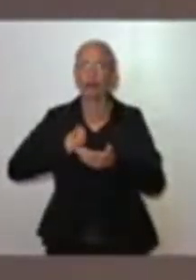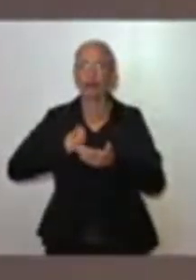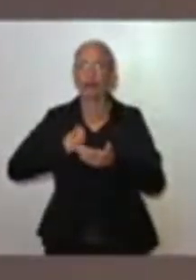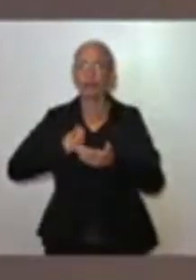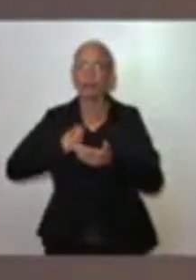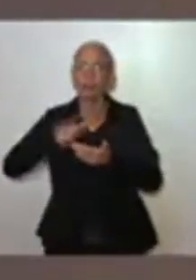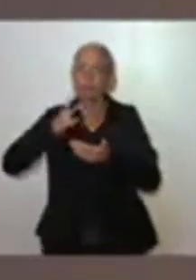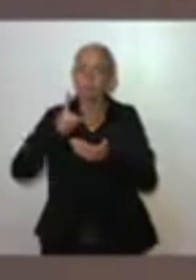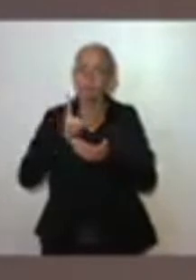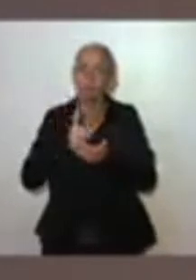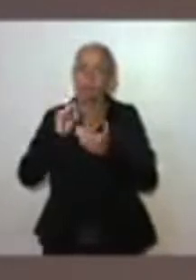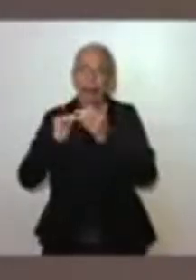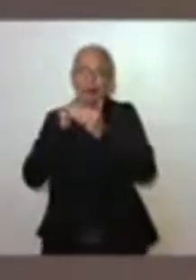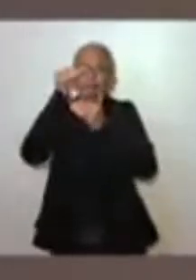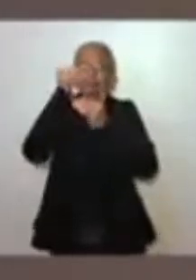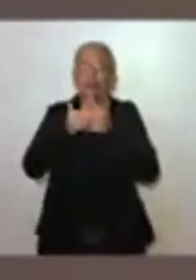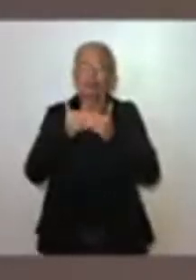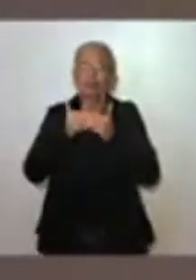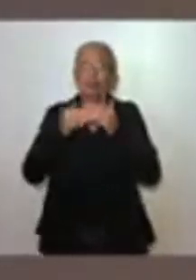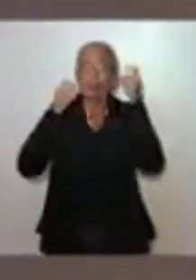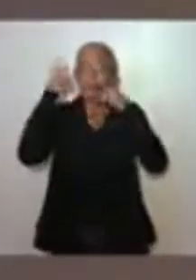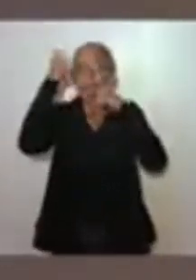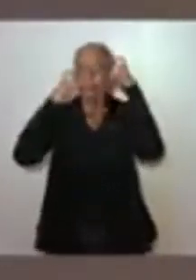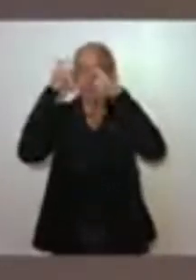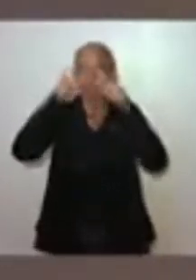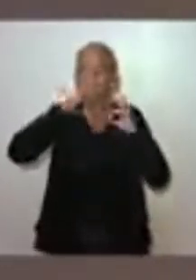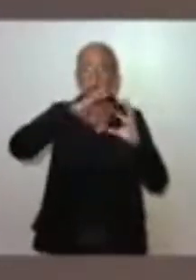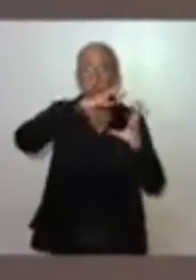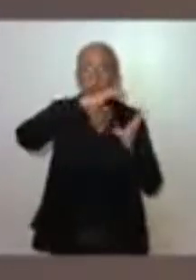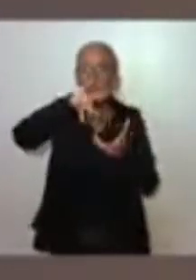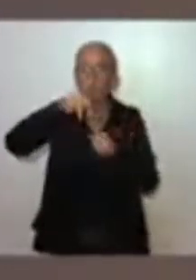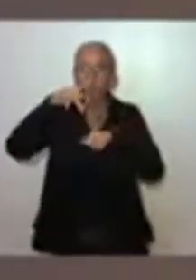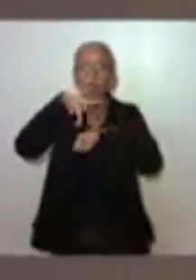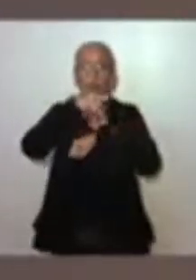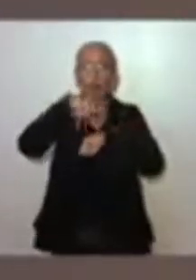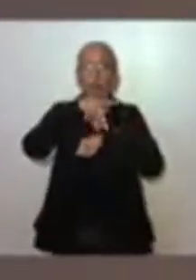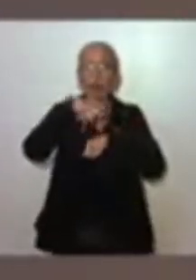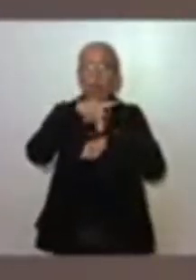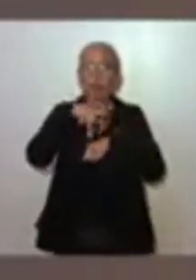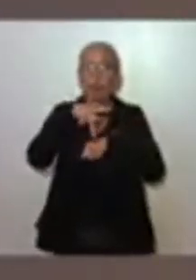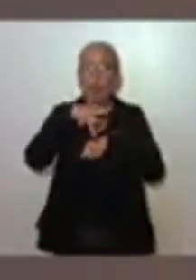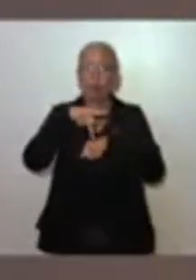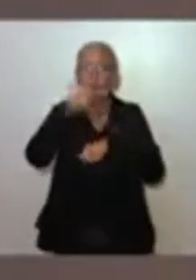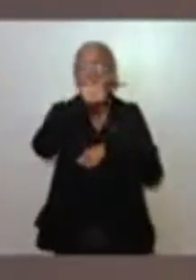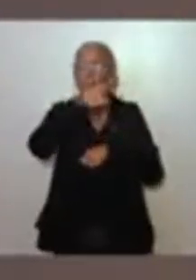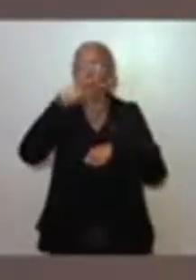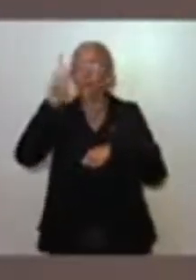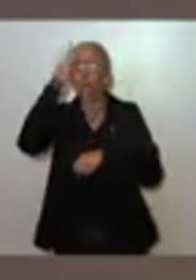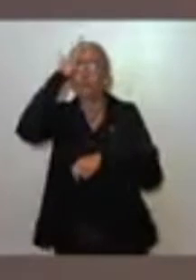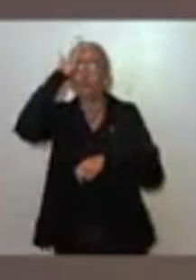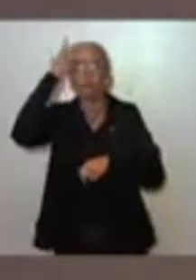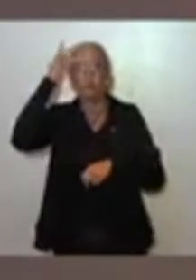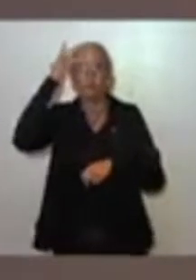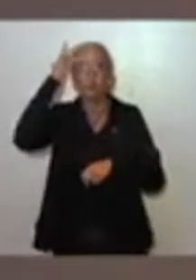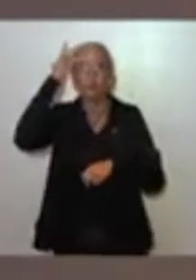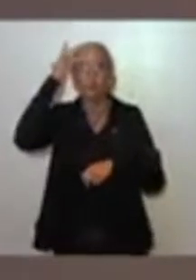mesmos preocupem-se com o mundo com o país com as outras pessoas